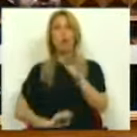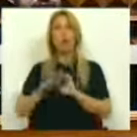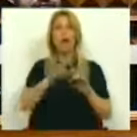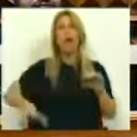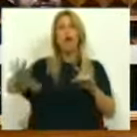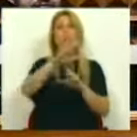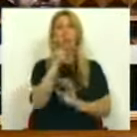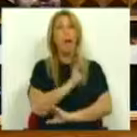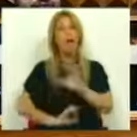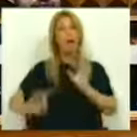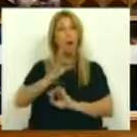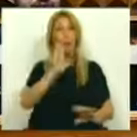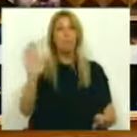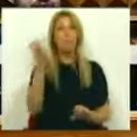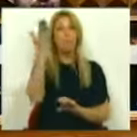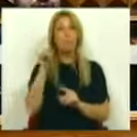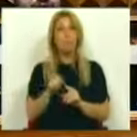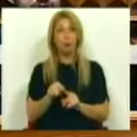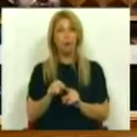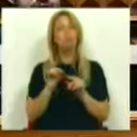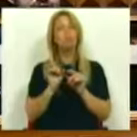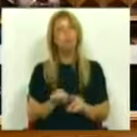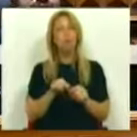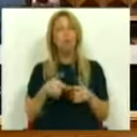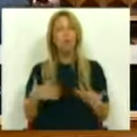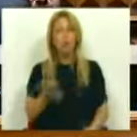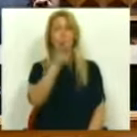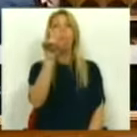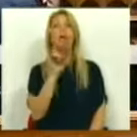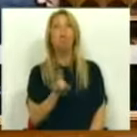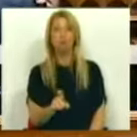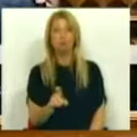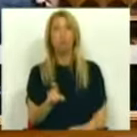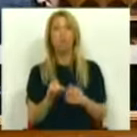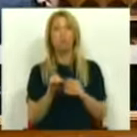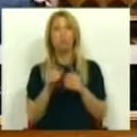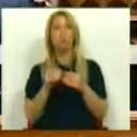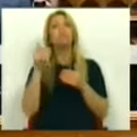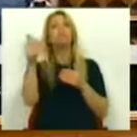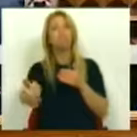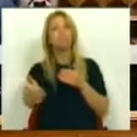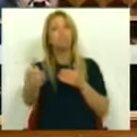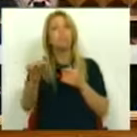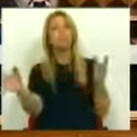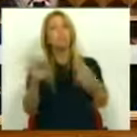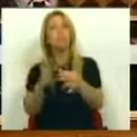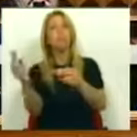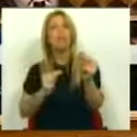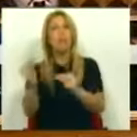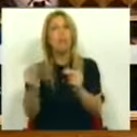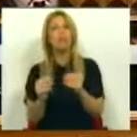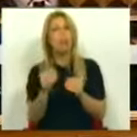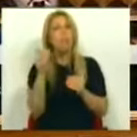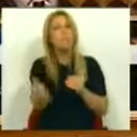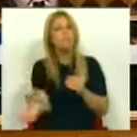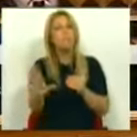Euro em particular é hoje uma questão que ultrapassa em muito a vertente financeira.